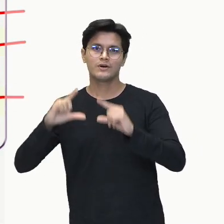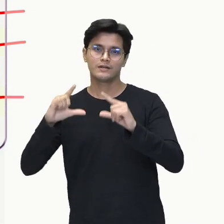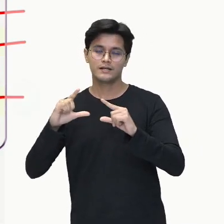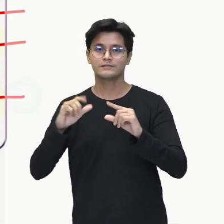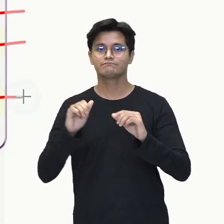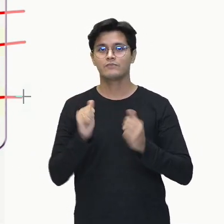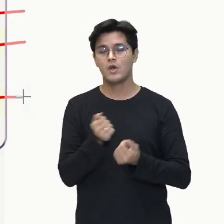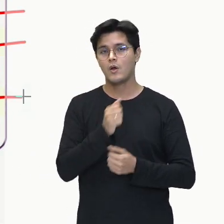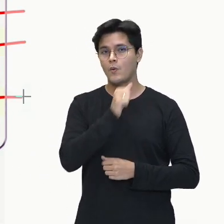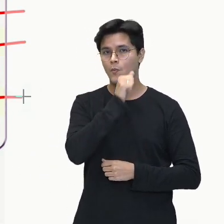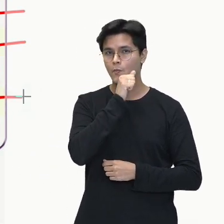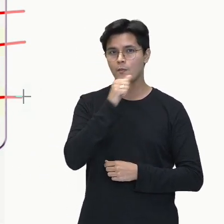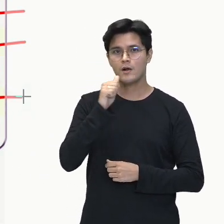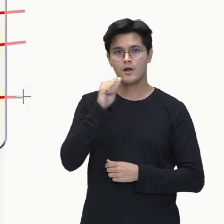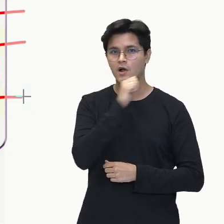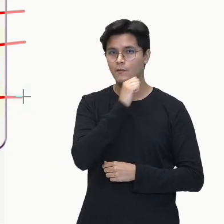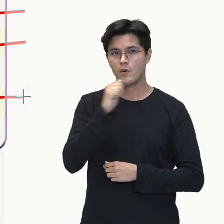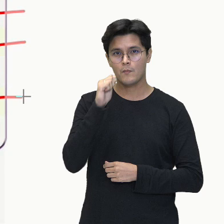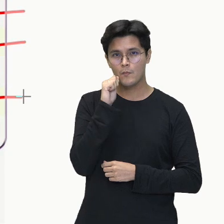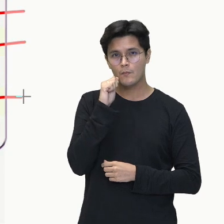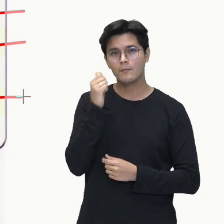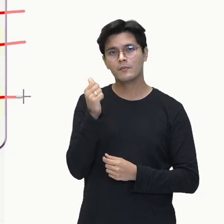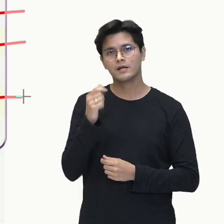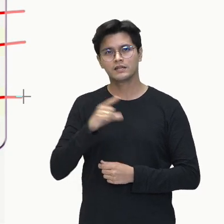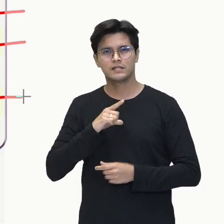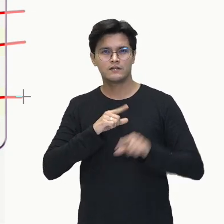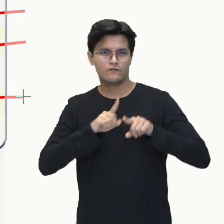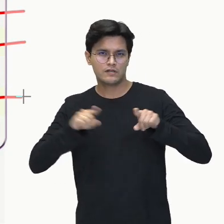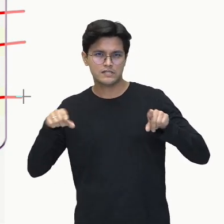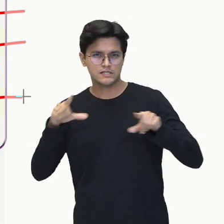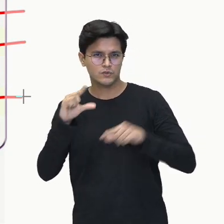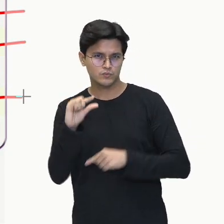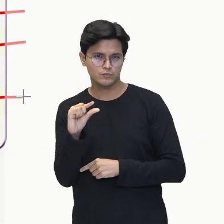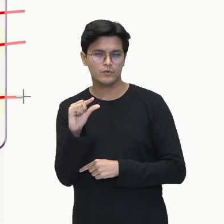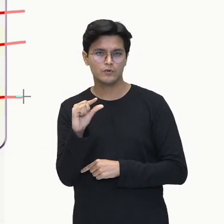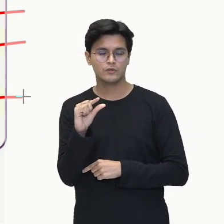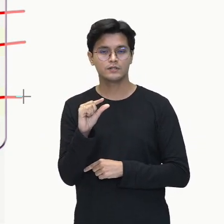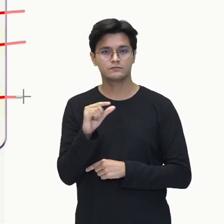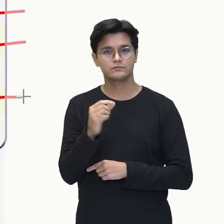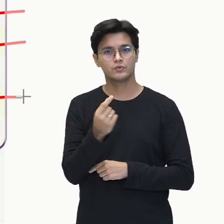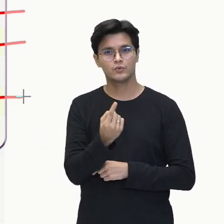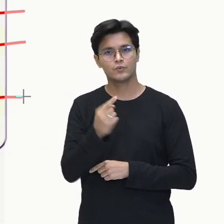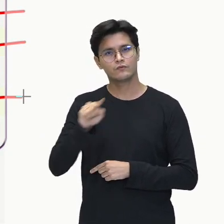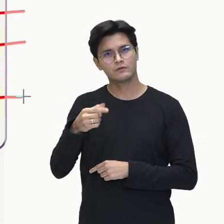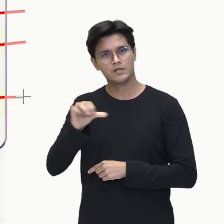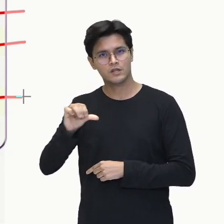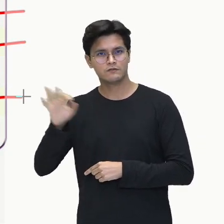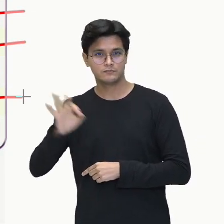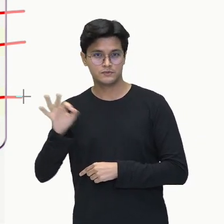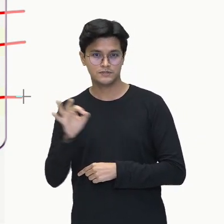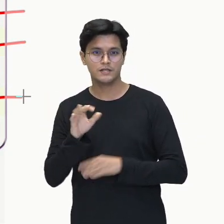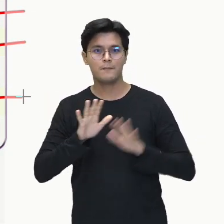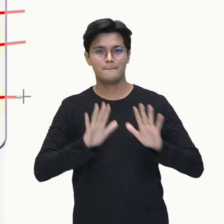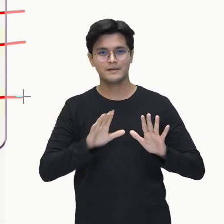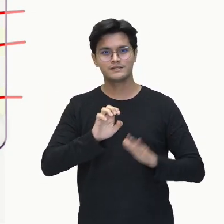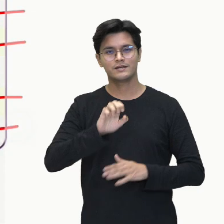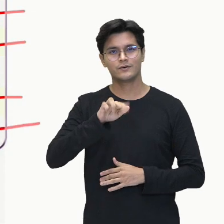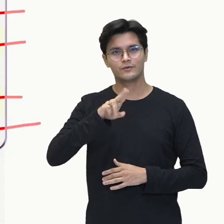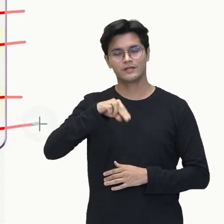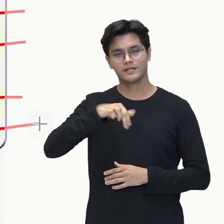Macapá mudou um pouquinho, 1,9%, enquanto que Eunápolis aumentou aí